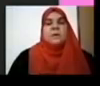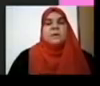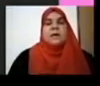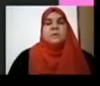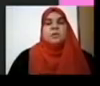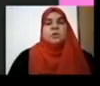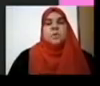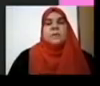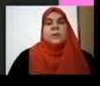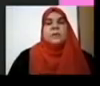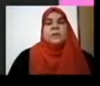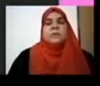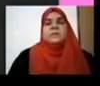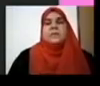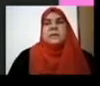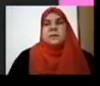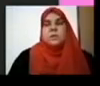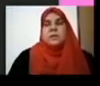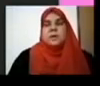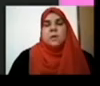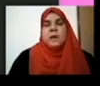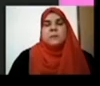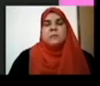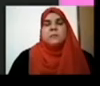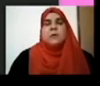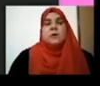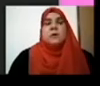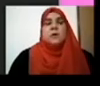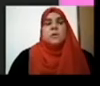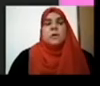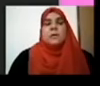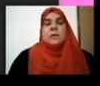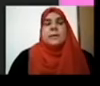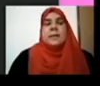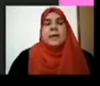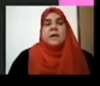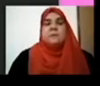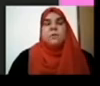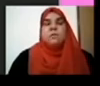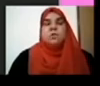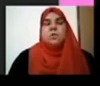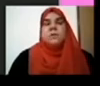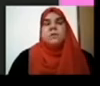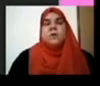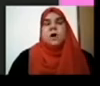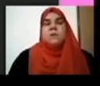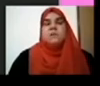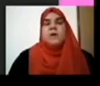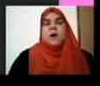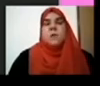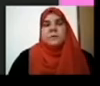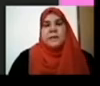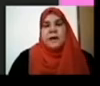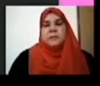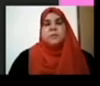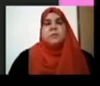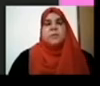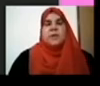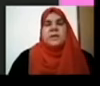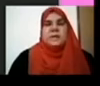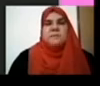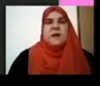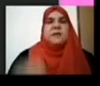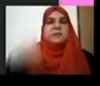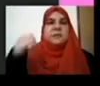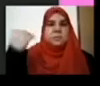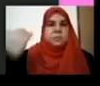ao quadrado sobre 144. Quando eu elevo 1 sobre 9 ao quadrado, eu tenho